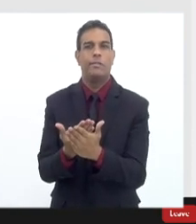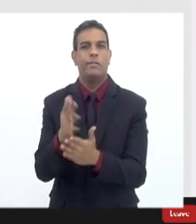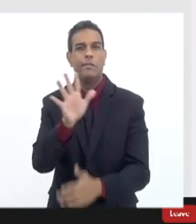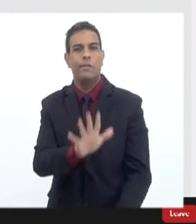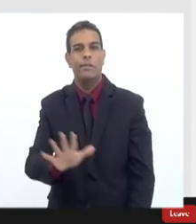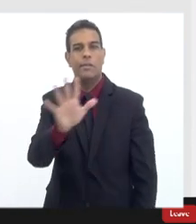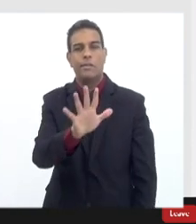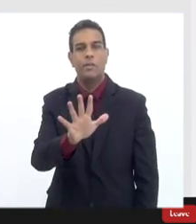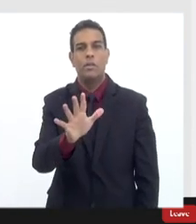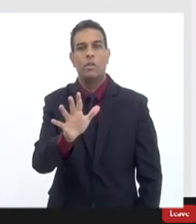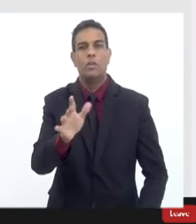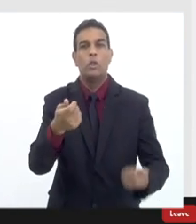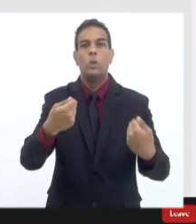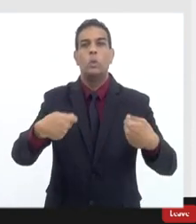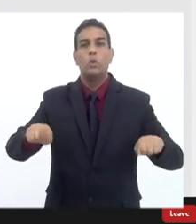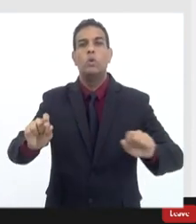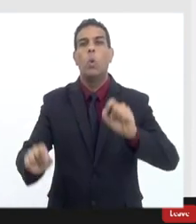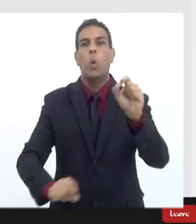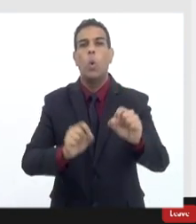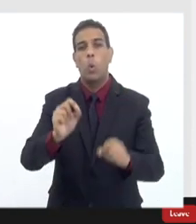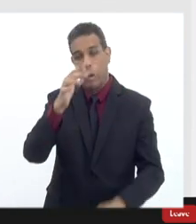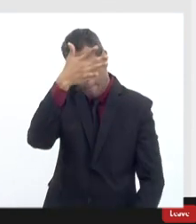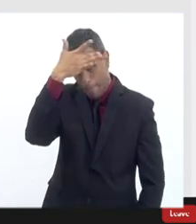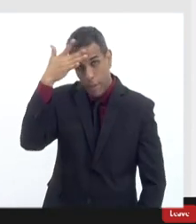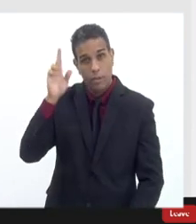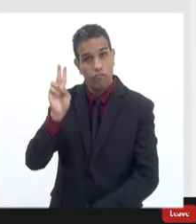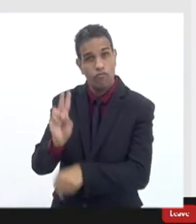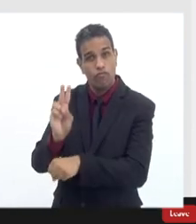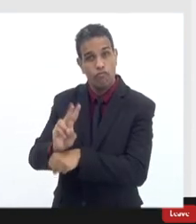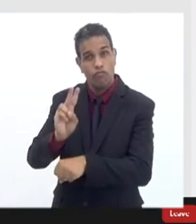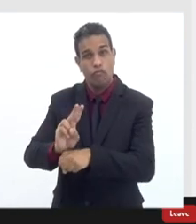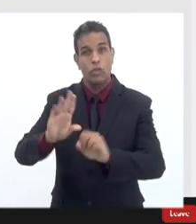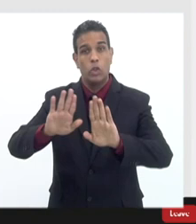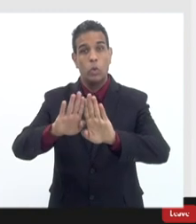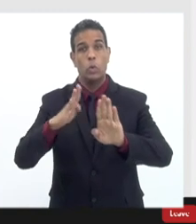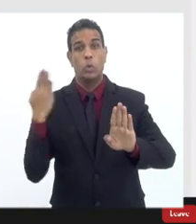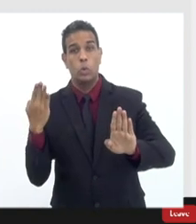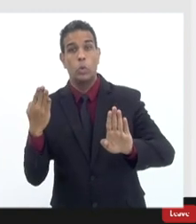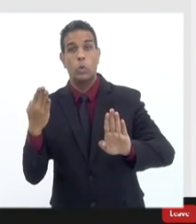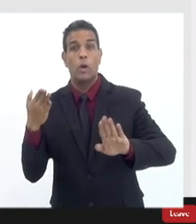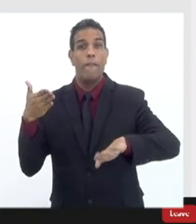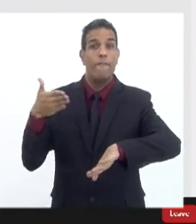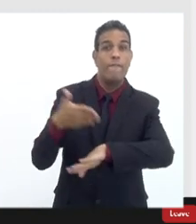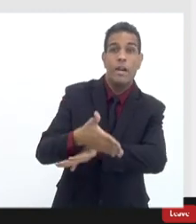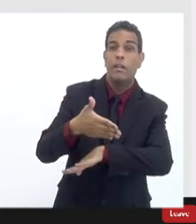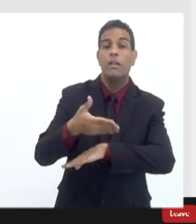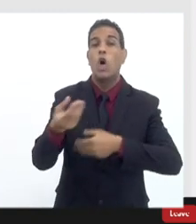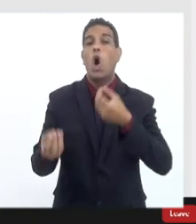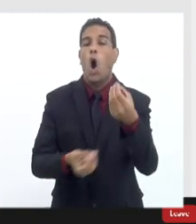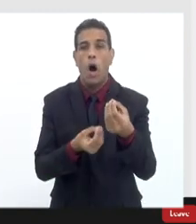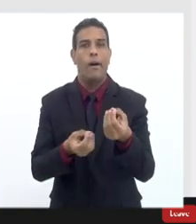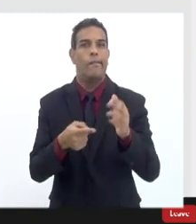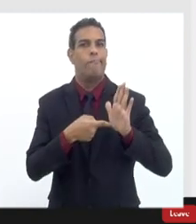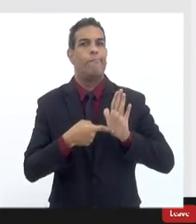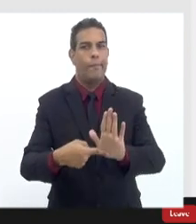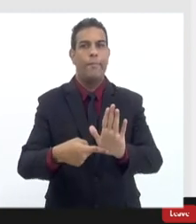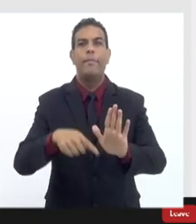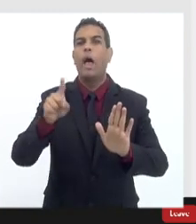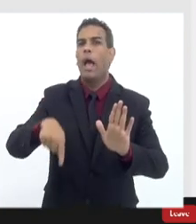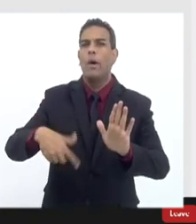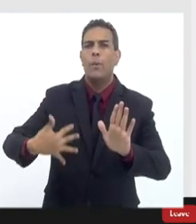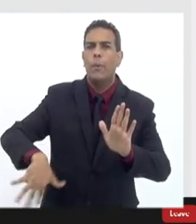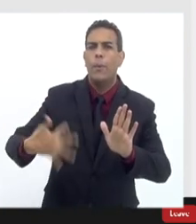escolares justificou porque não tem porteiro para que as escolas possam abrir mais de 1 entrada. Né? Isso mostra como a